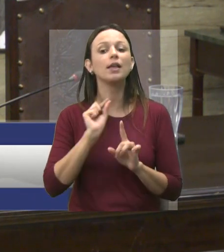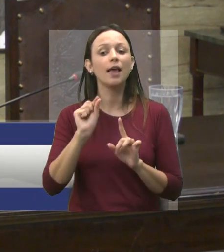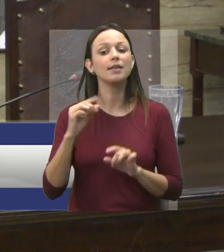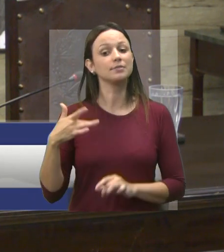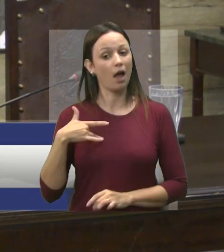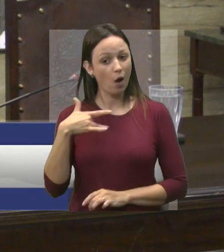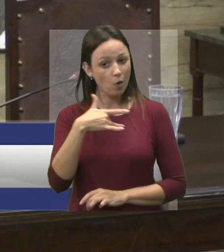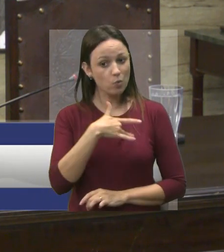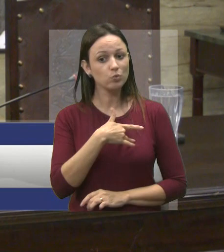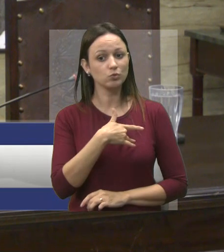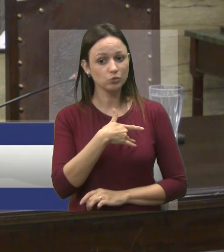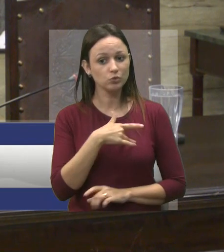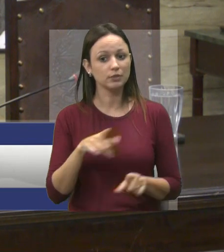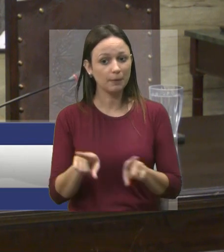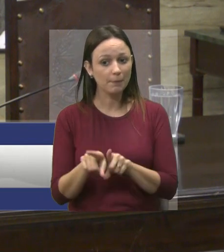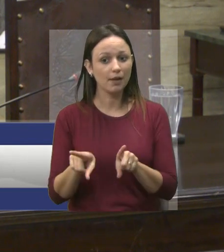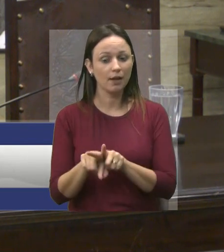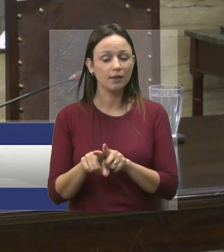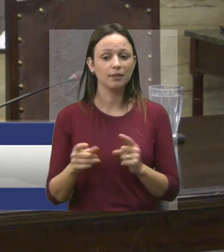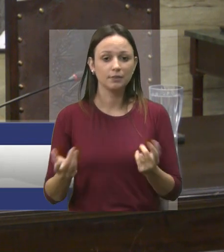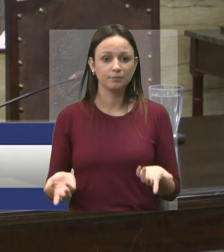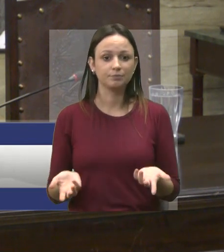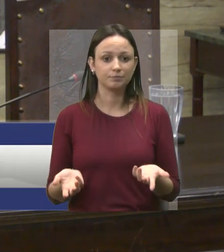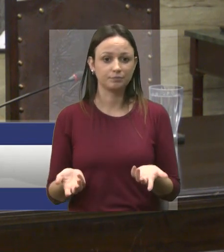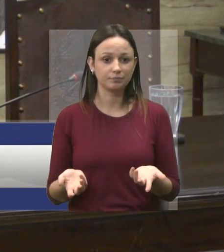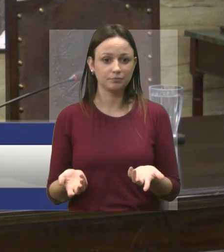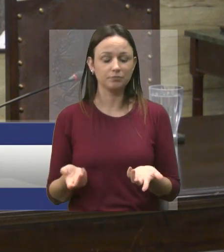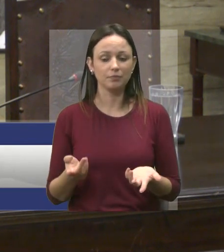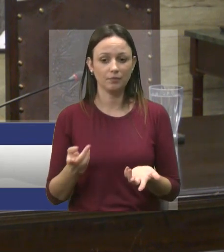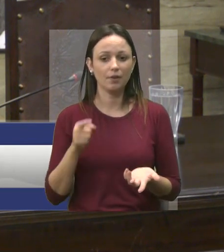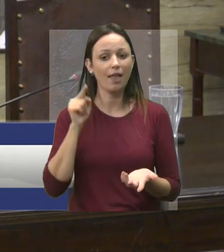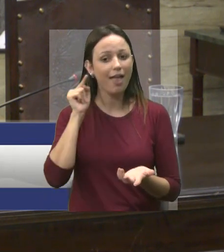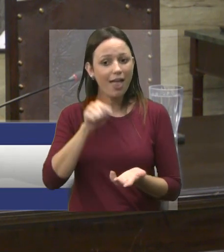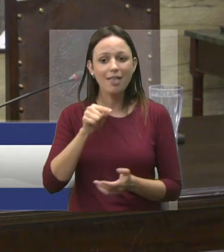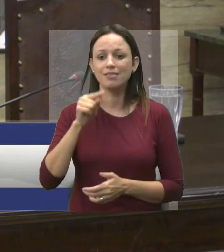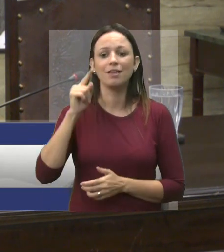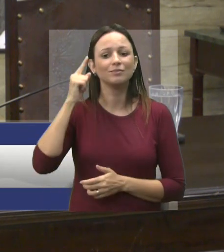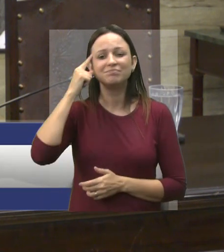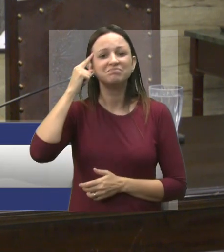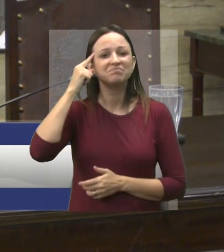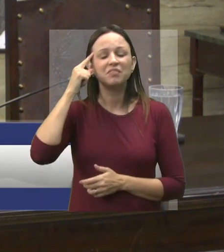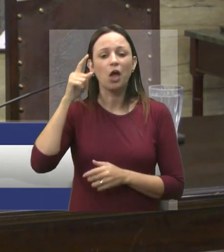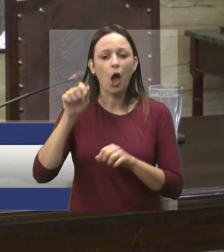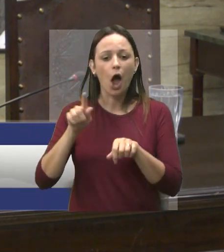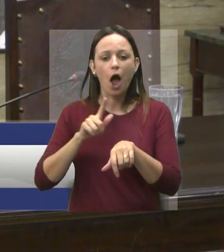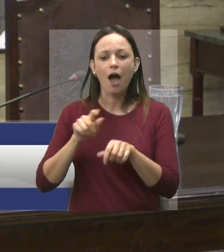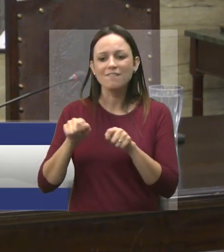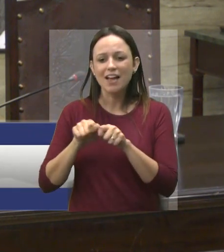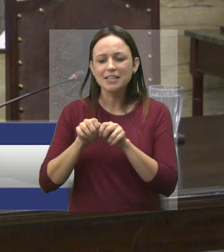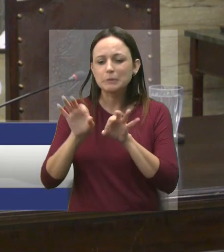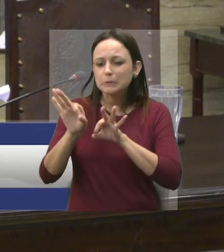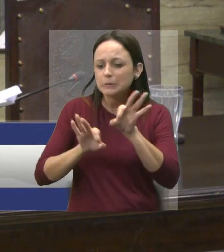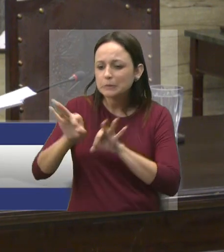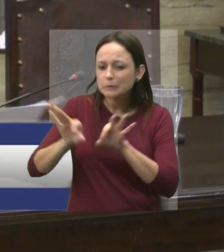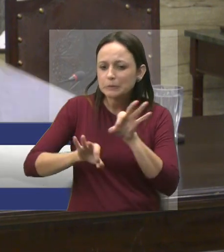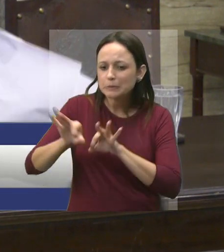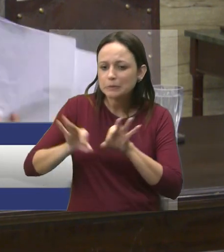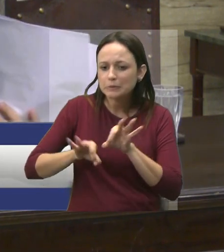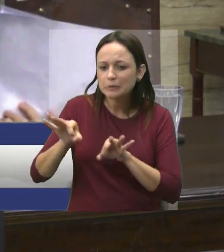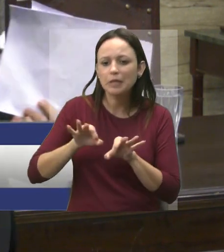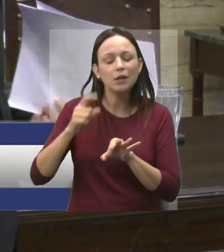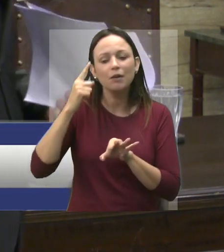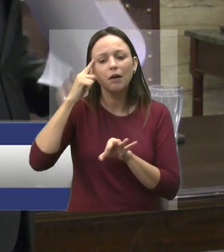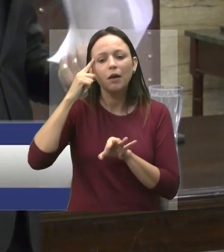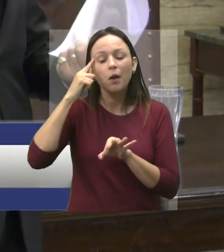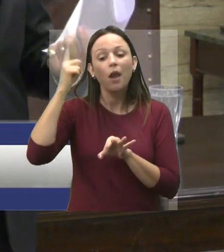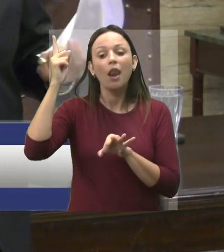trabalhador. É isso que não foi levado em conta quando se criou esse tipo de